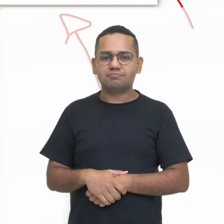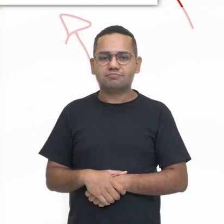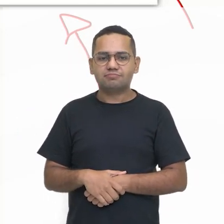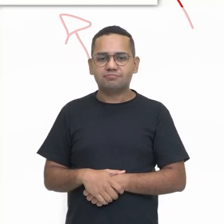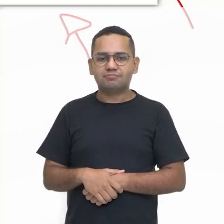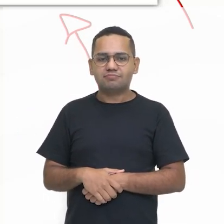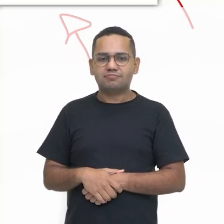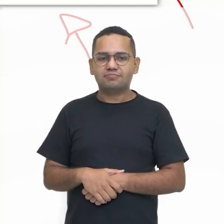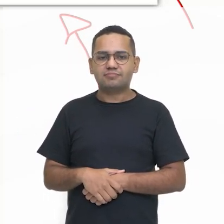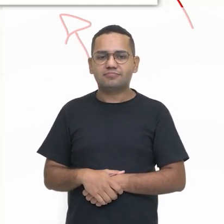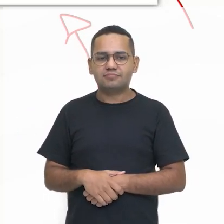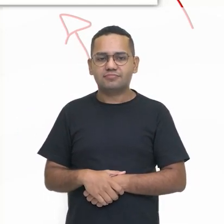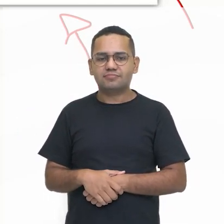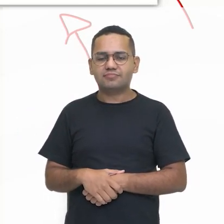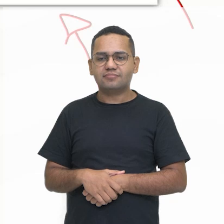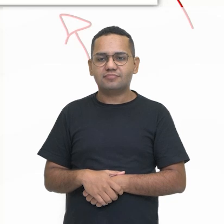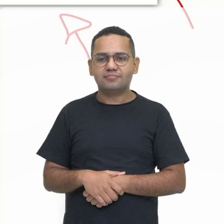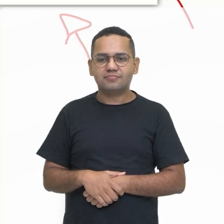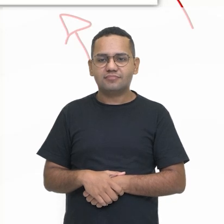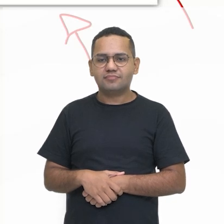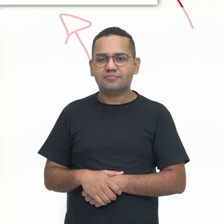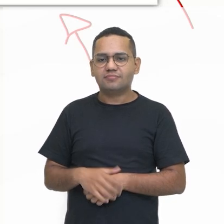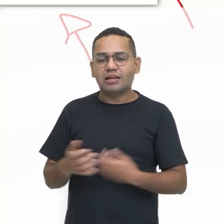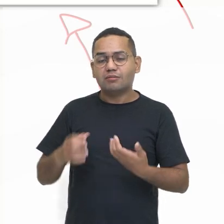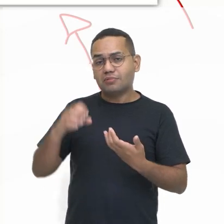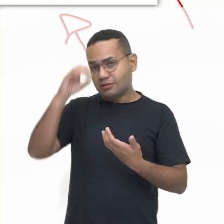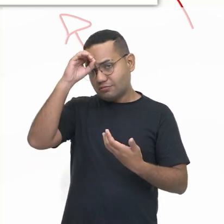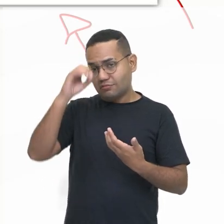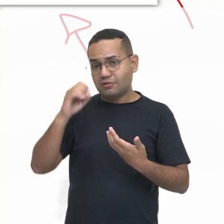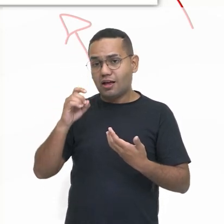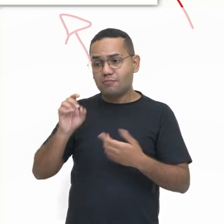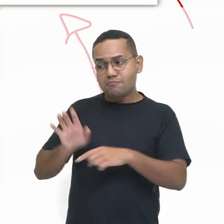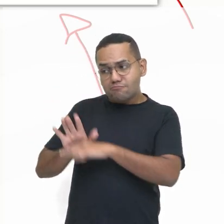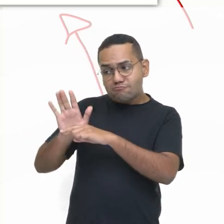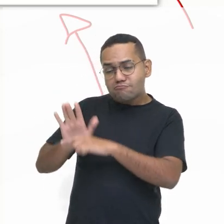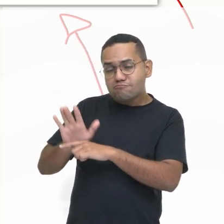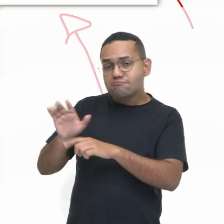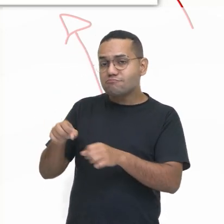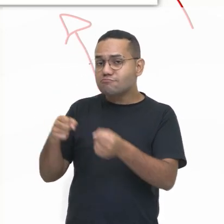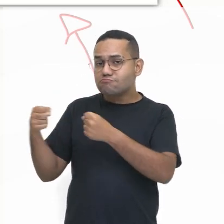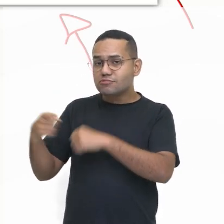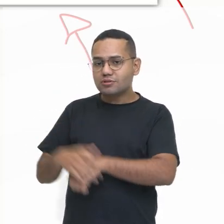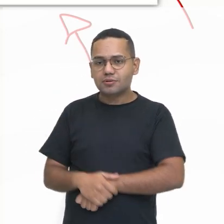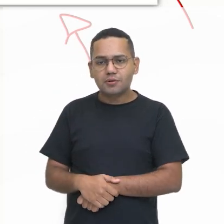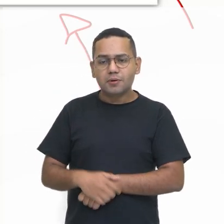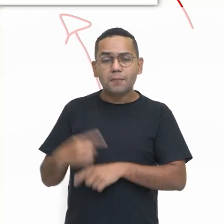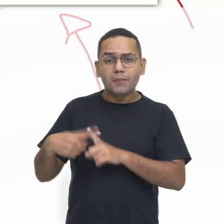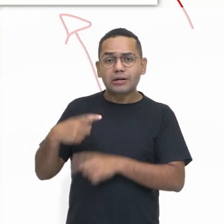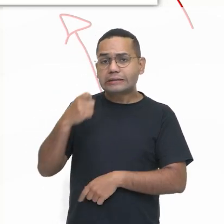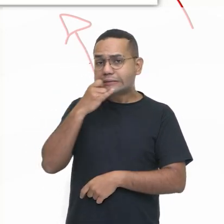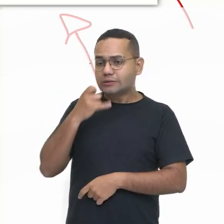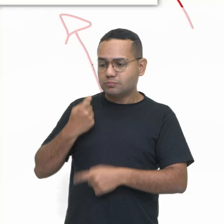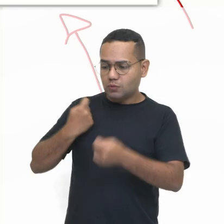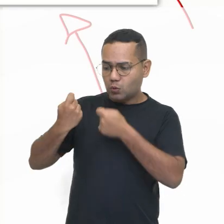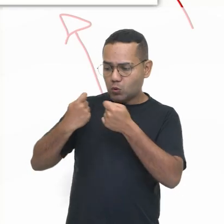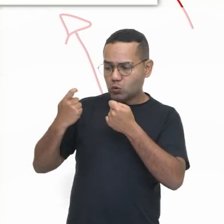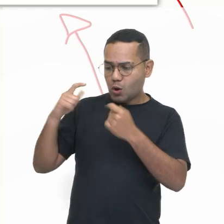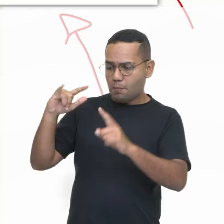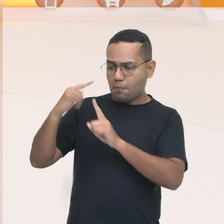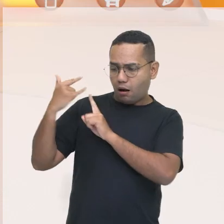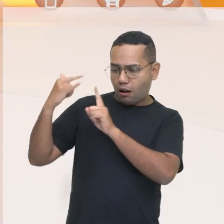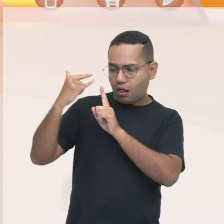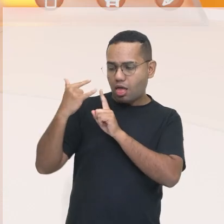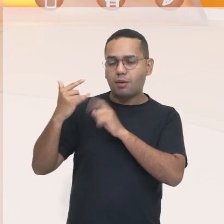que sustenta todo esse poder aí, né? Porque quanto mais manipulados nós formos,